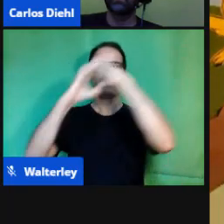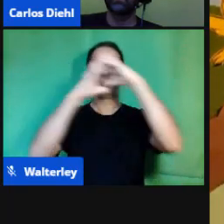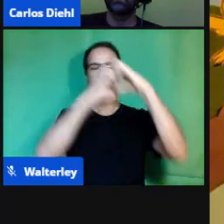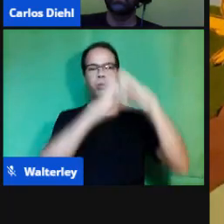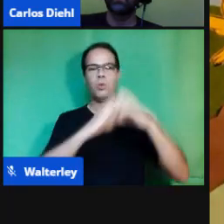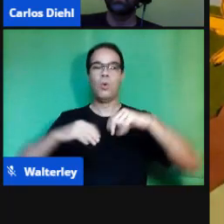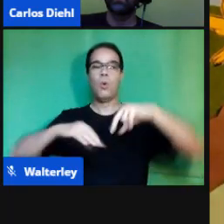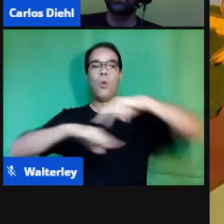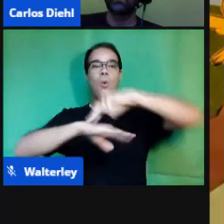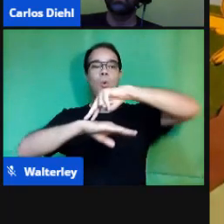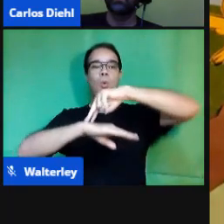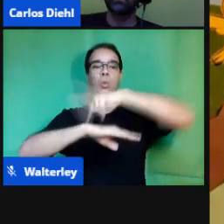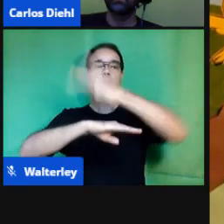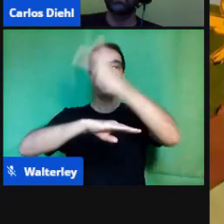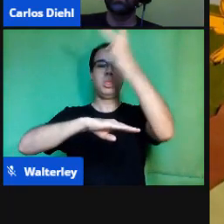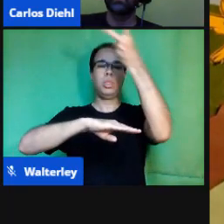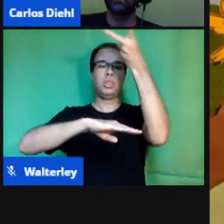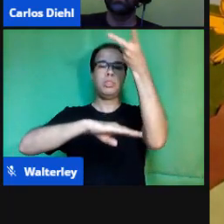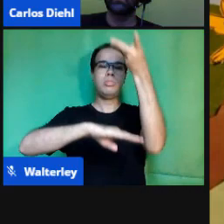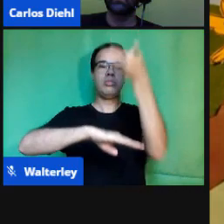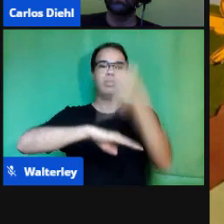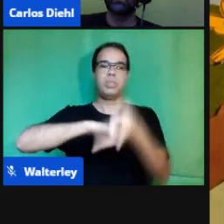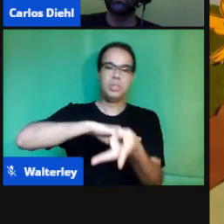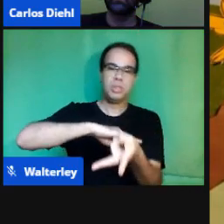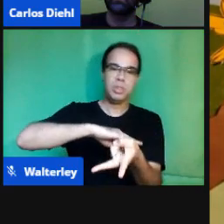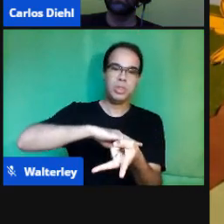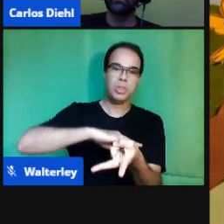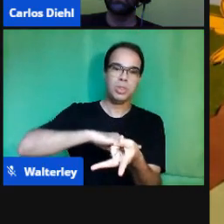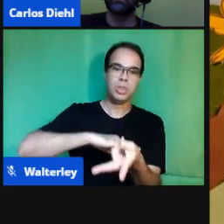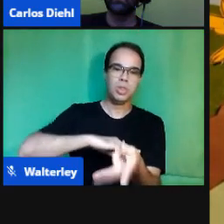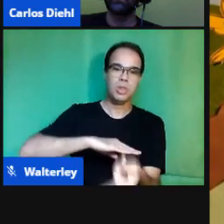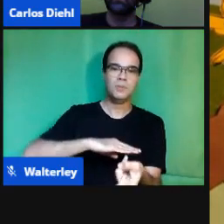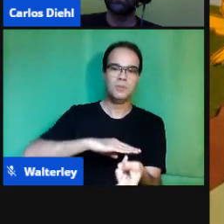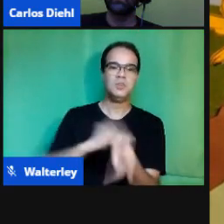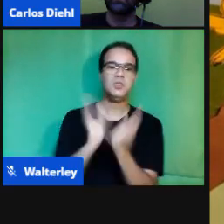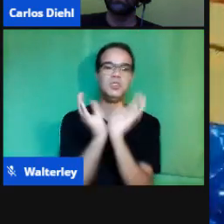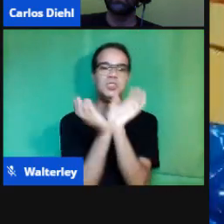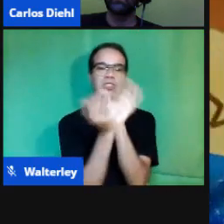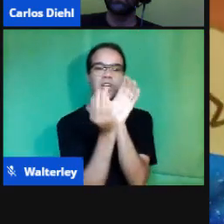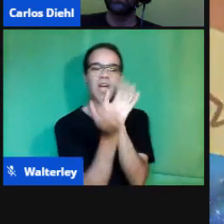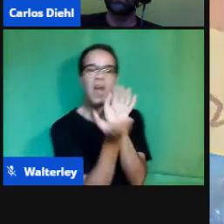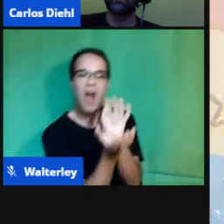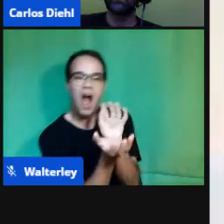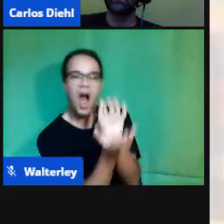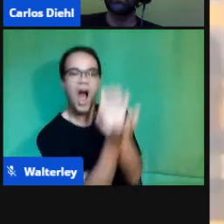Escorregou e... bum! Caiu da ponte e foi devorado por jacaré.